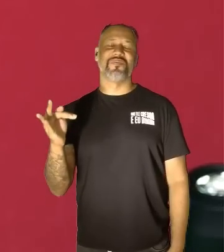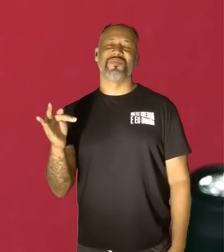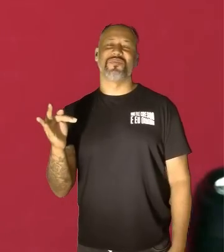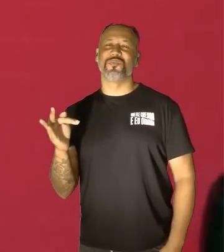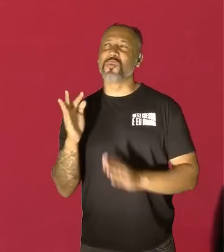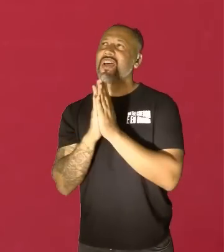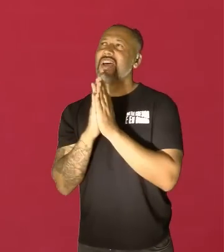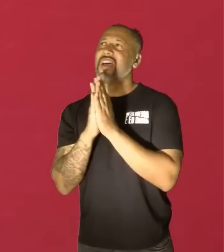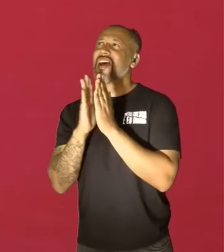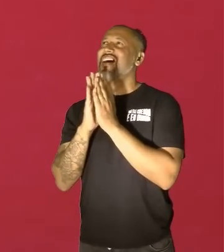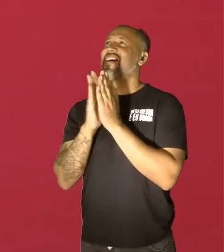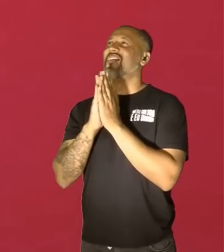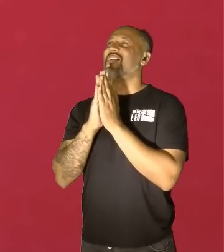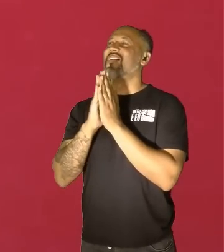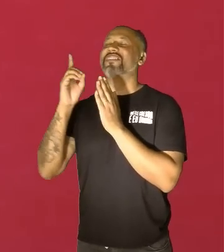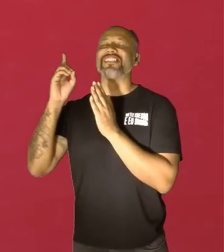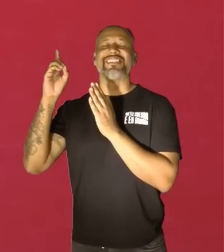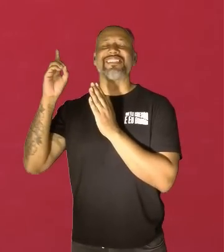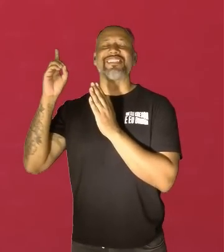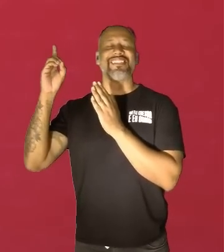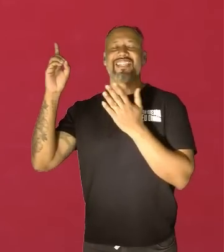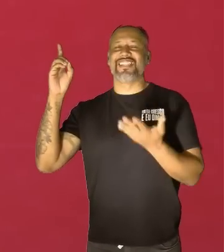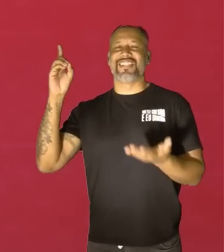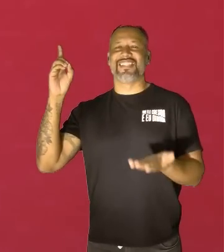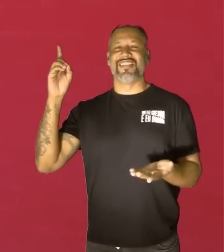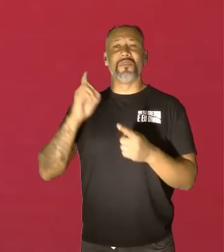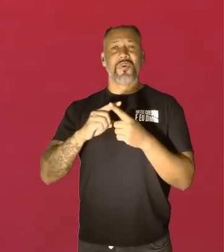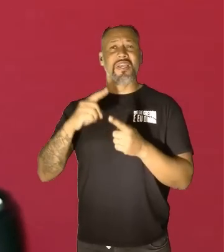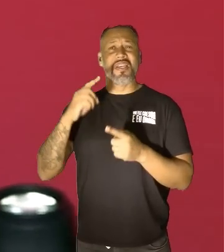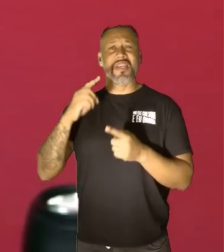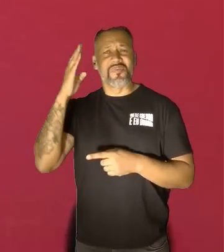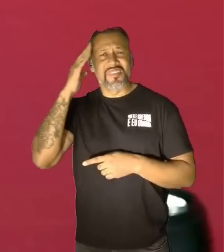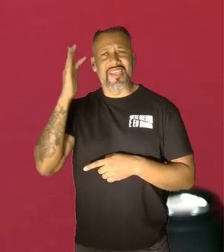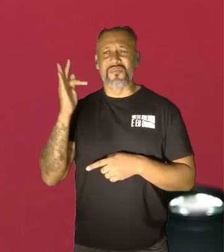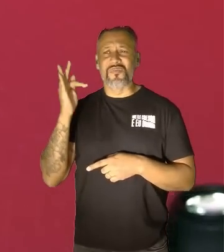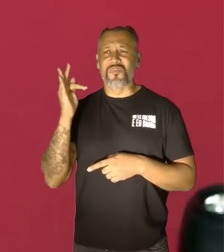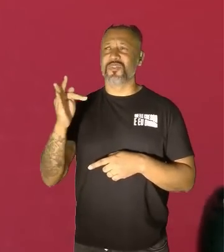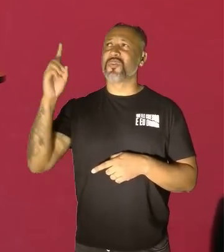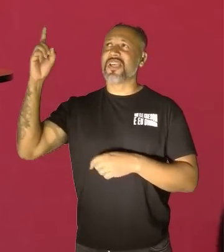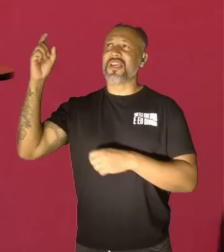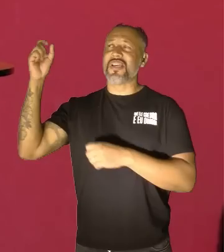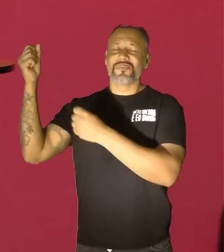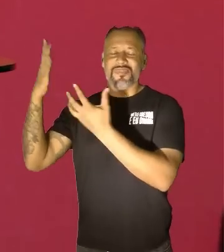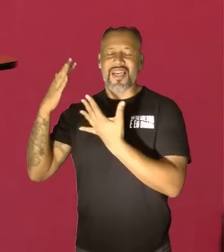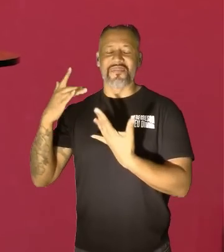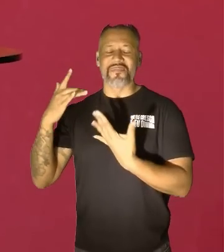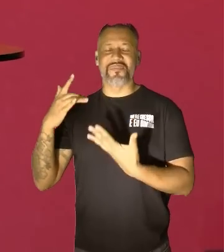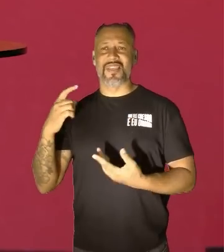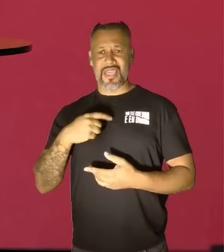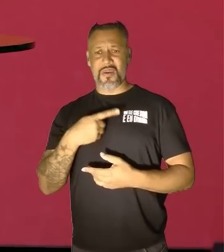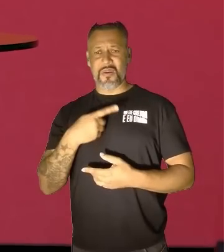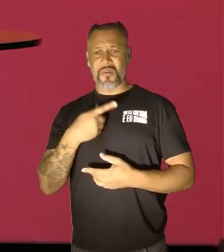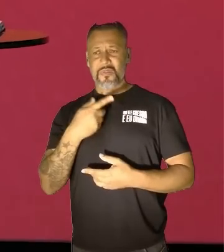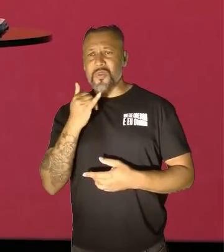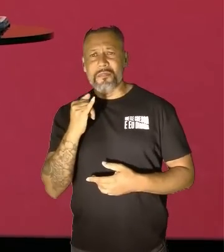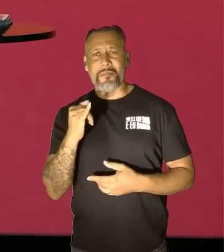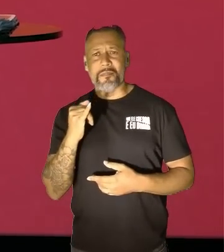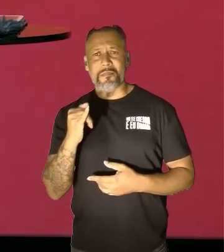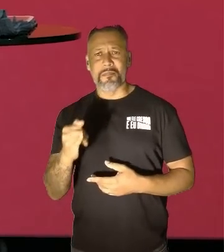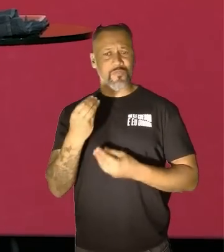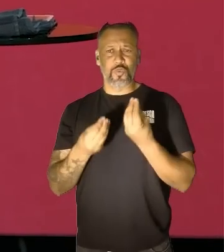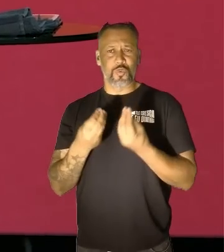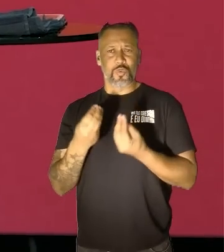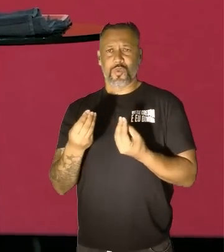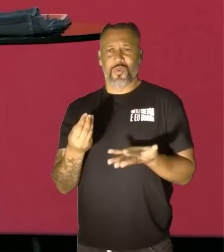estou hoje, a minha adoração é de quem Deus me fará ser. Eu não sou um pai baseado no que eu sou hoje, eu